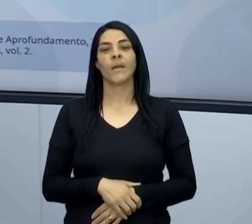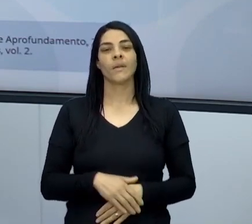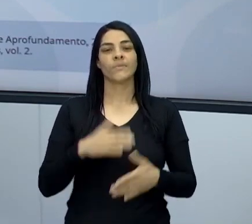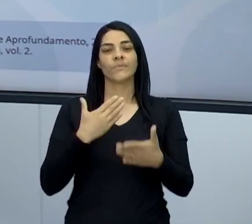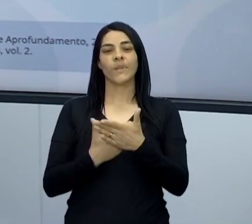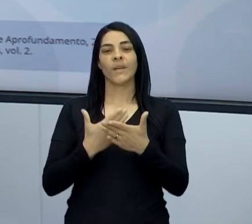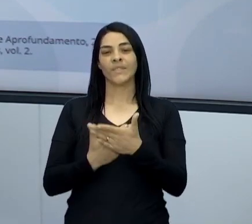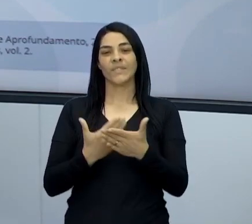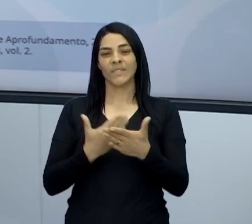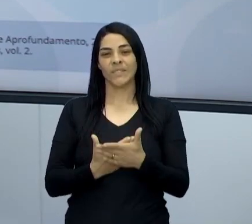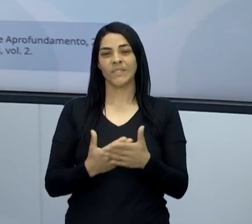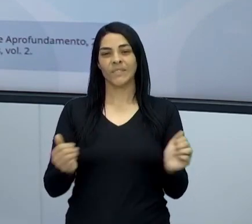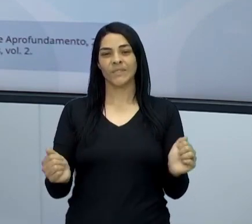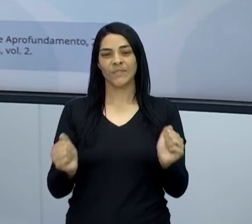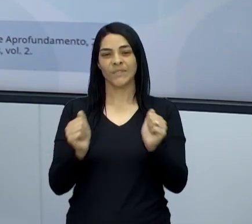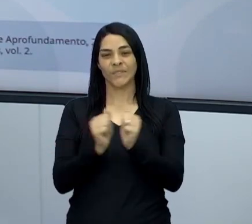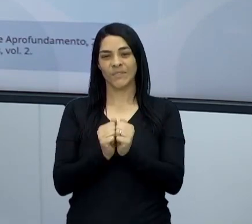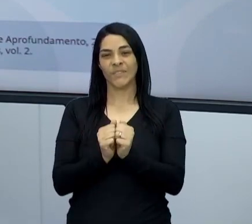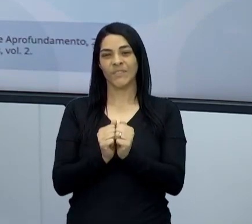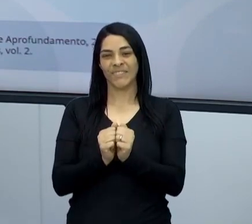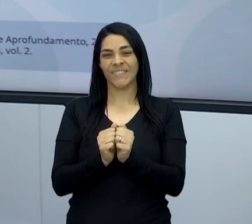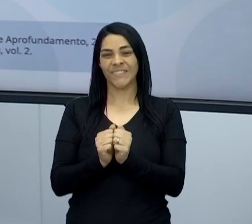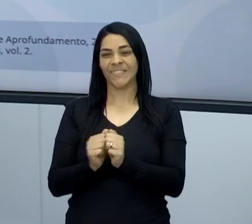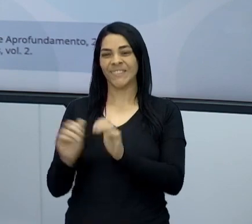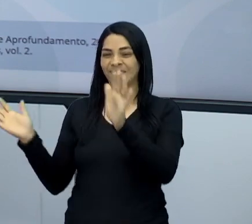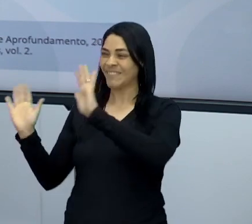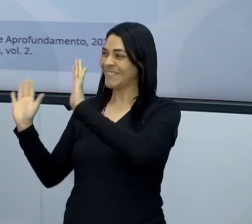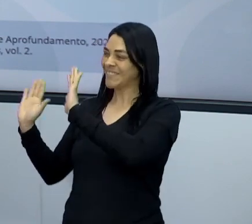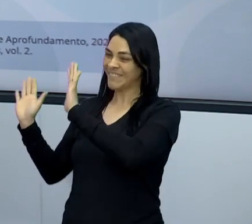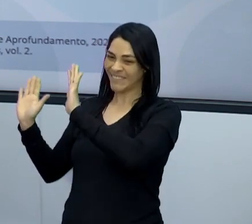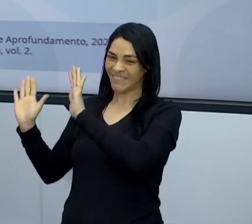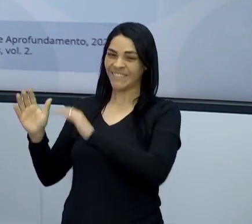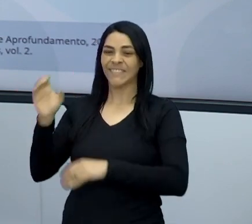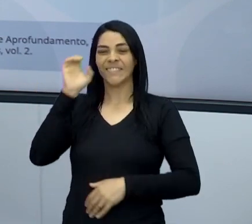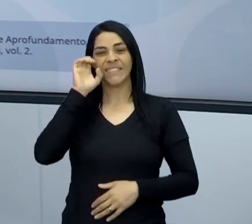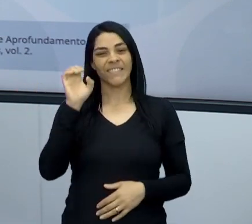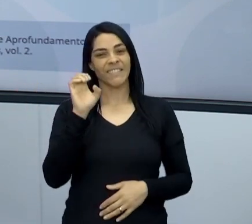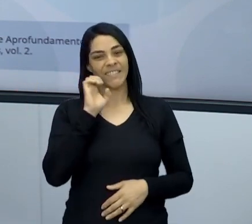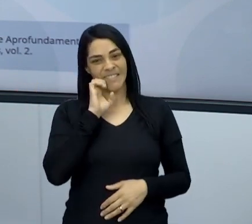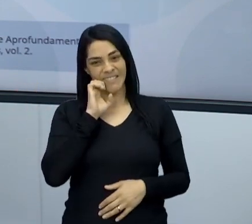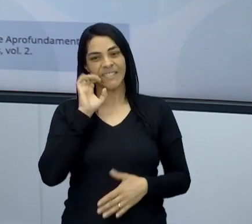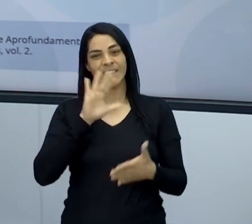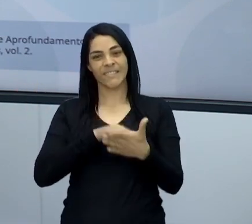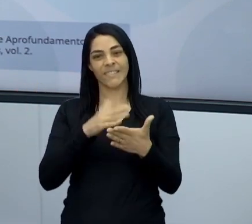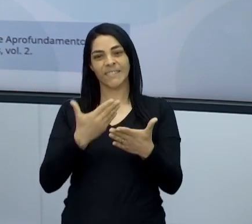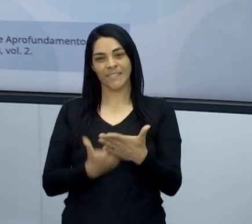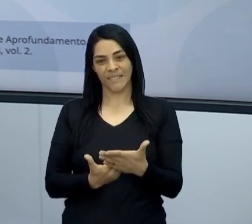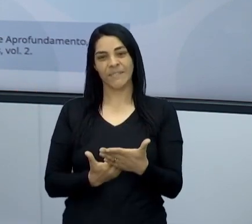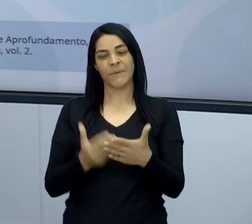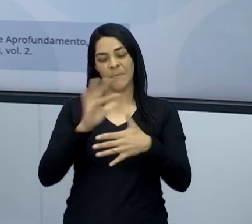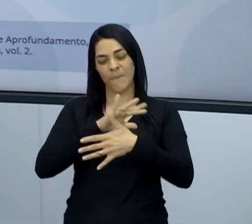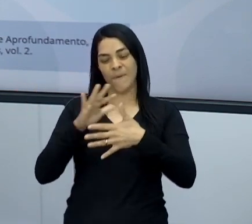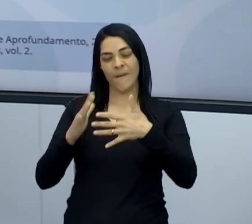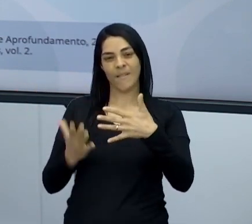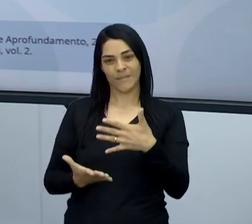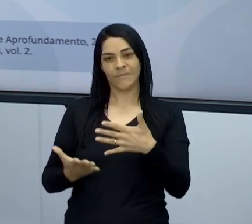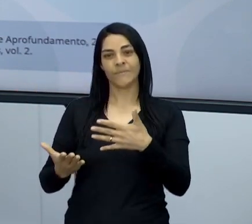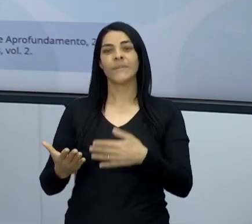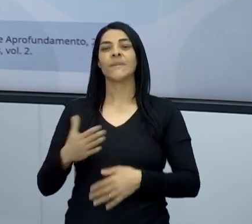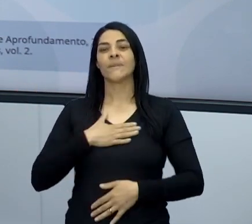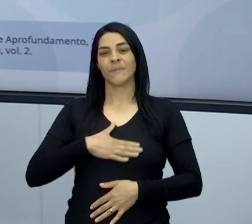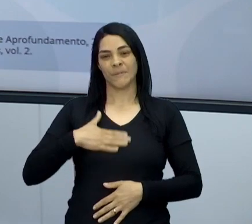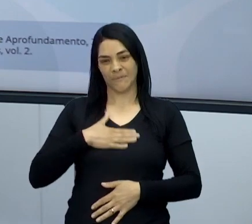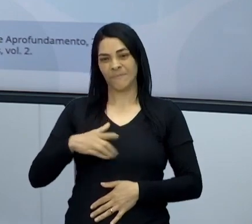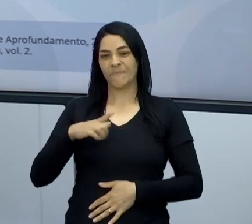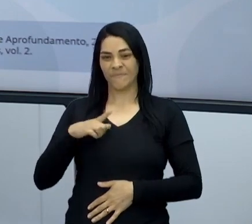vou sozinho. Estou acompanhado dela, da queridíssima Elisângela, que está conosco fazendo a interpretação em Libras. É um prazer ter você na